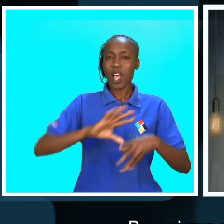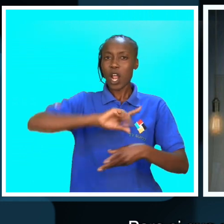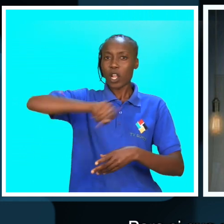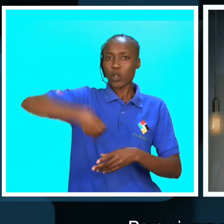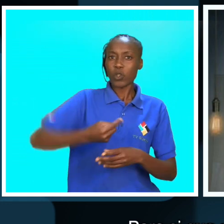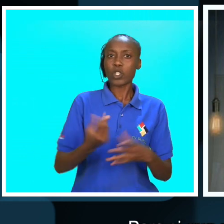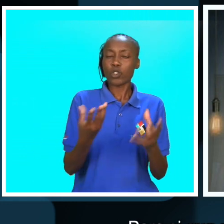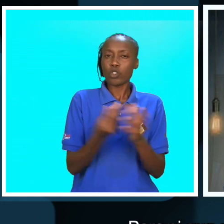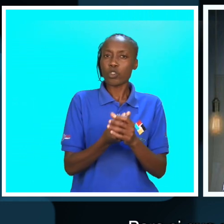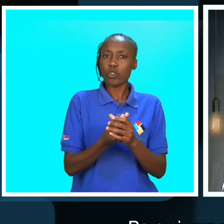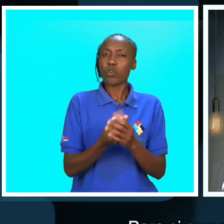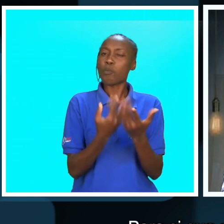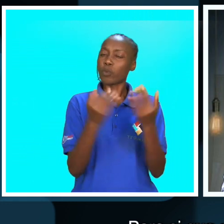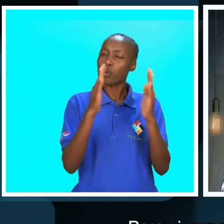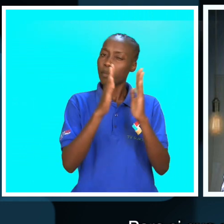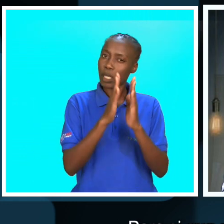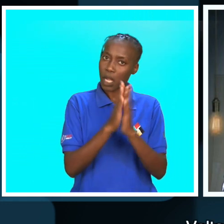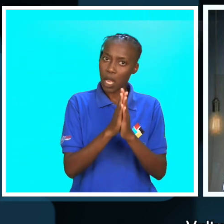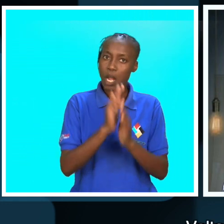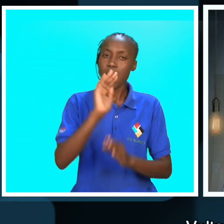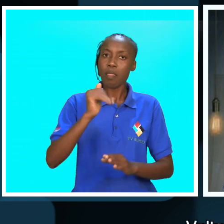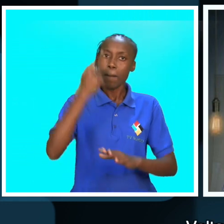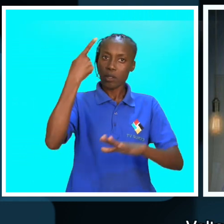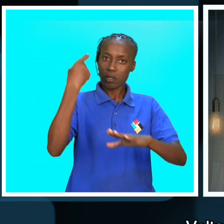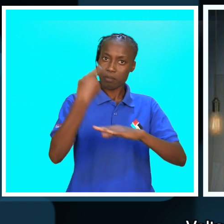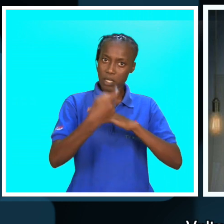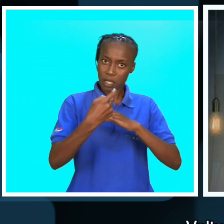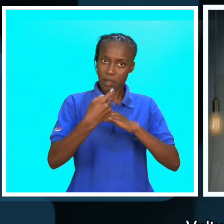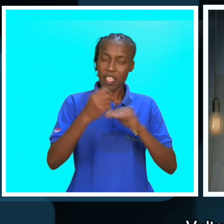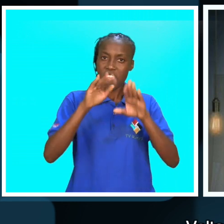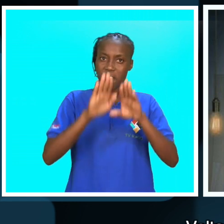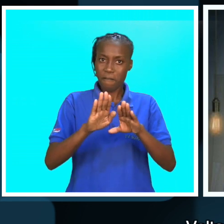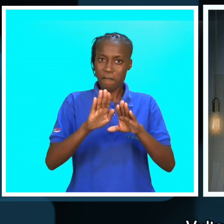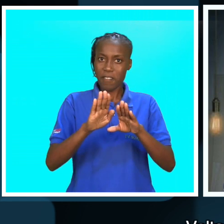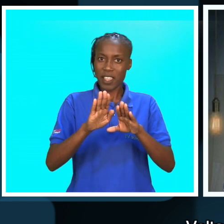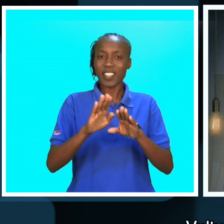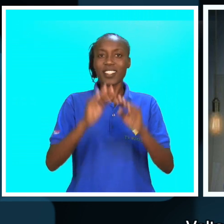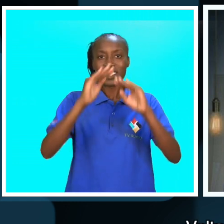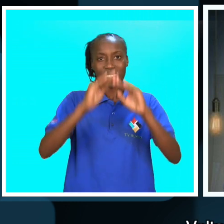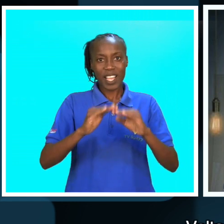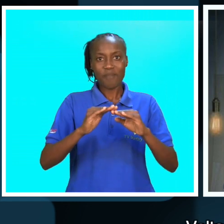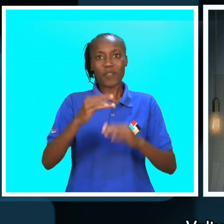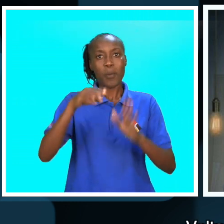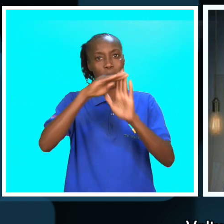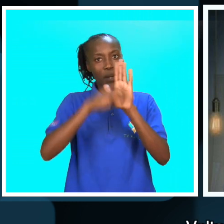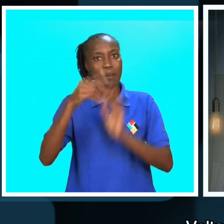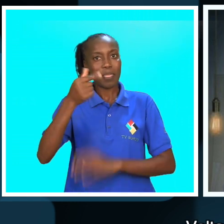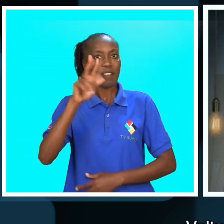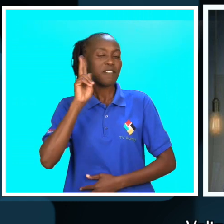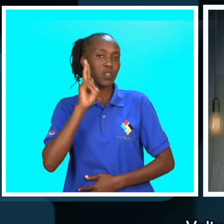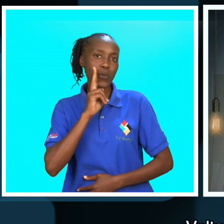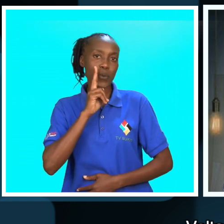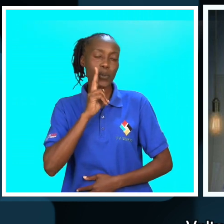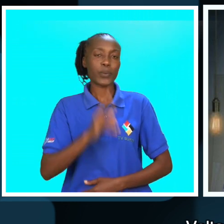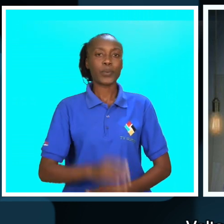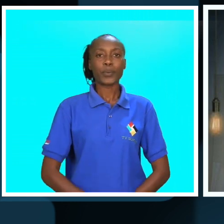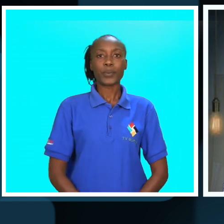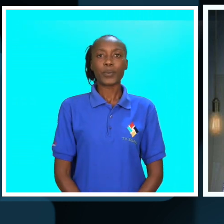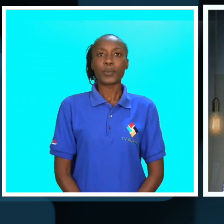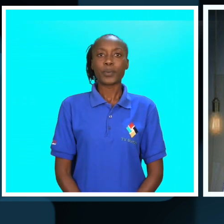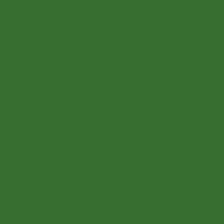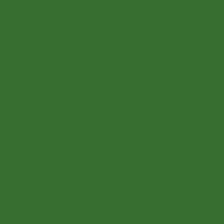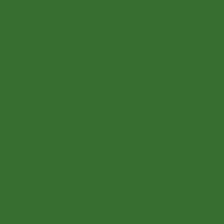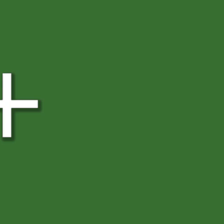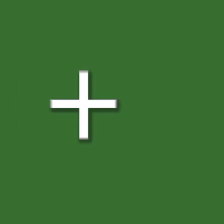esteve na nossa companhia, muito obrigado. Voltamos para a semana e fiquem ligados ao programa da TVSURD.